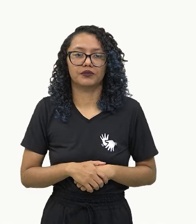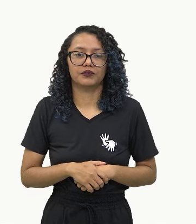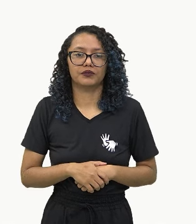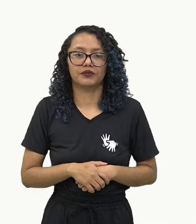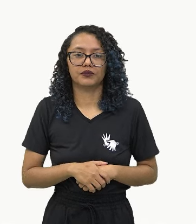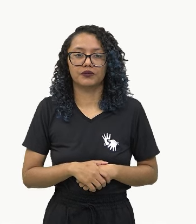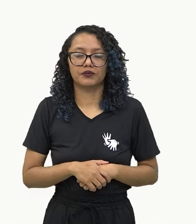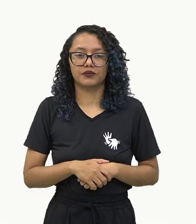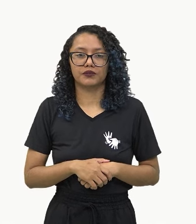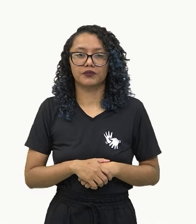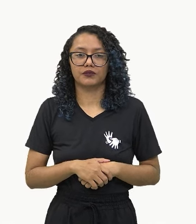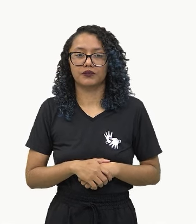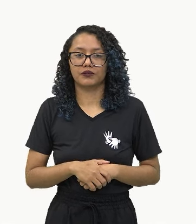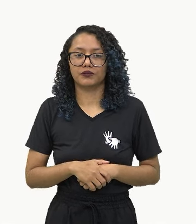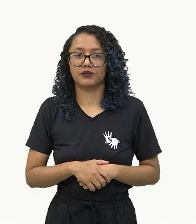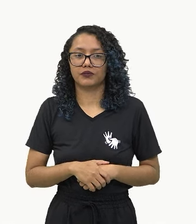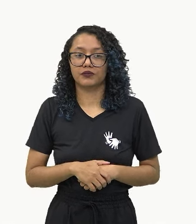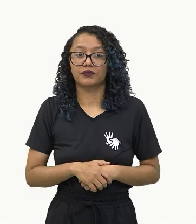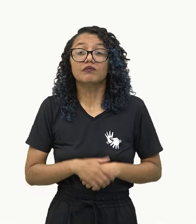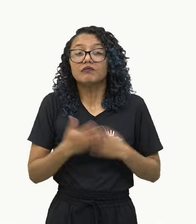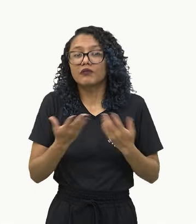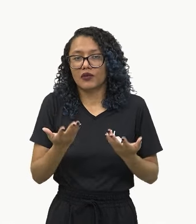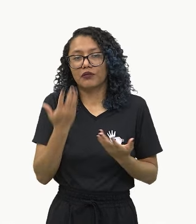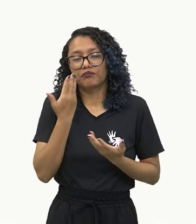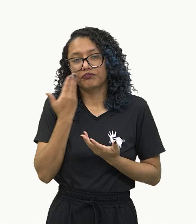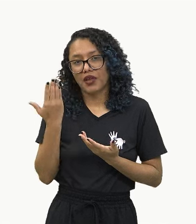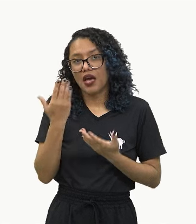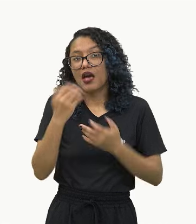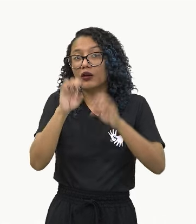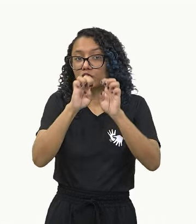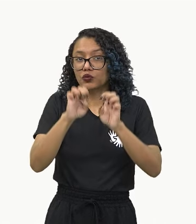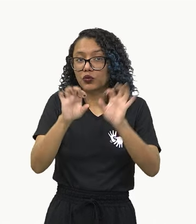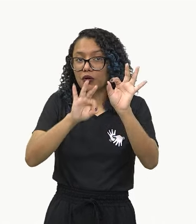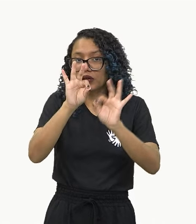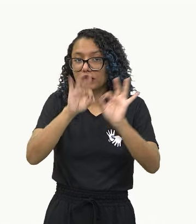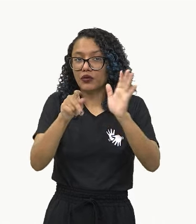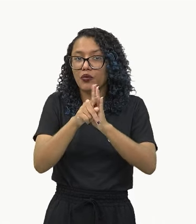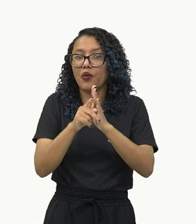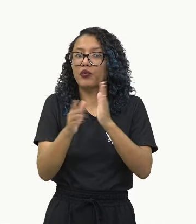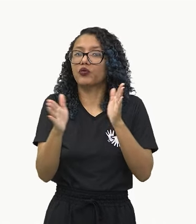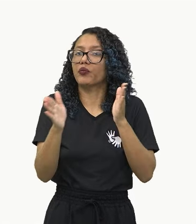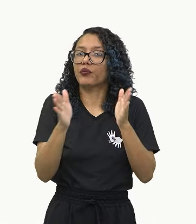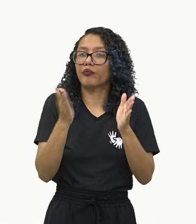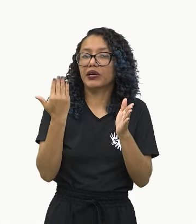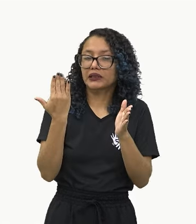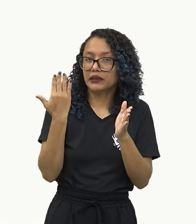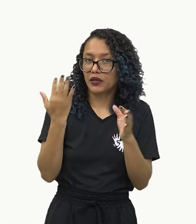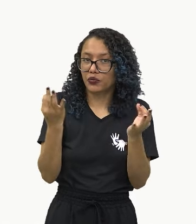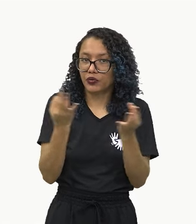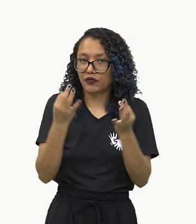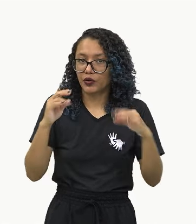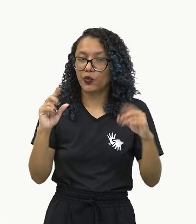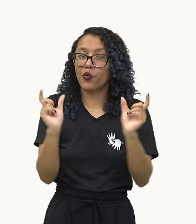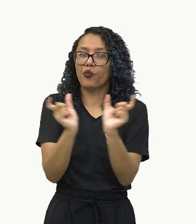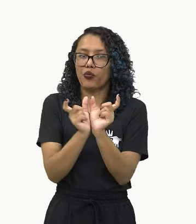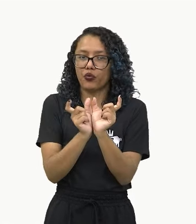forma bem simples, essa é a estrutura do nosso pretérito composto. A única parte aqui que